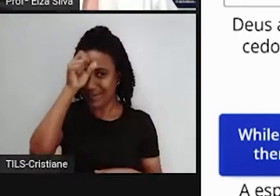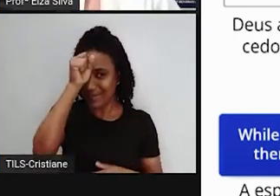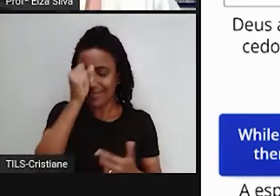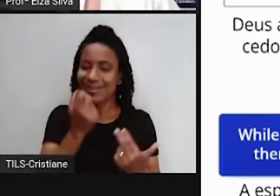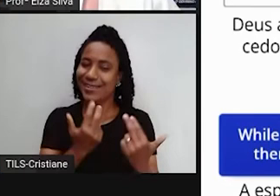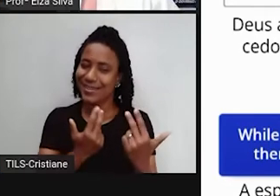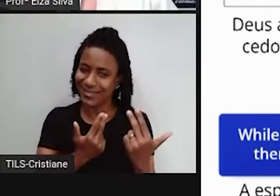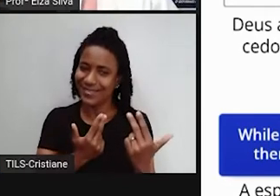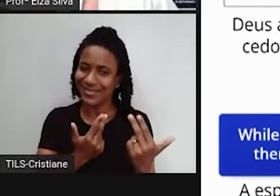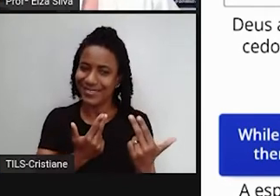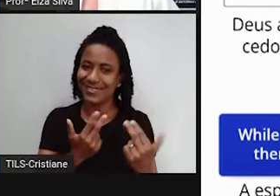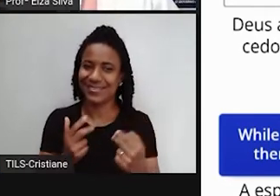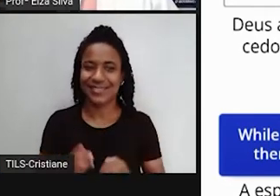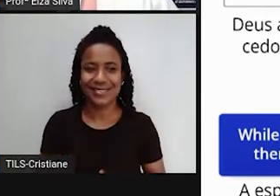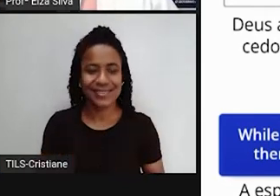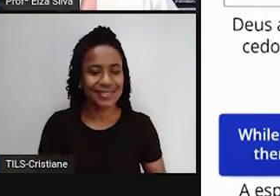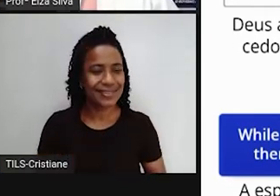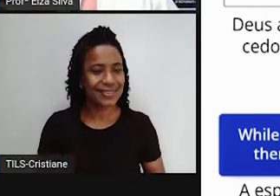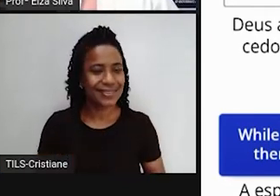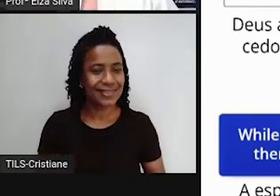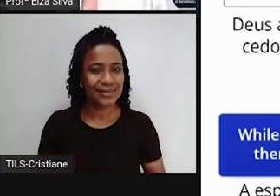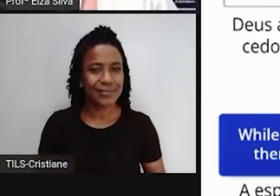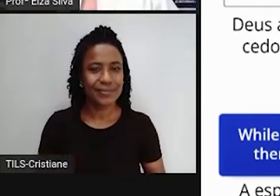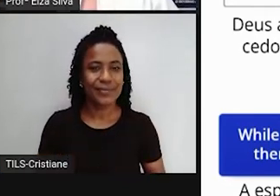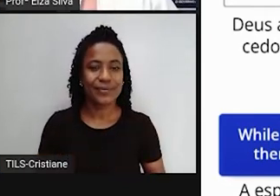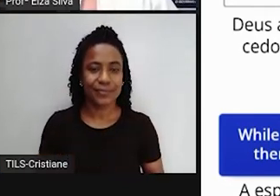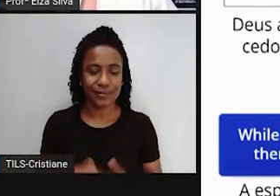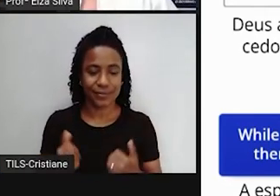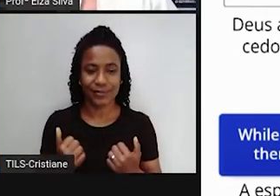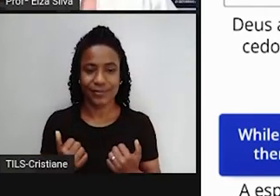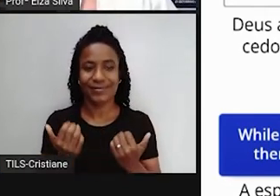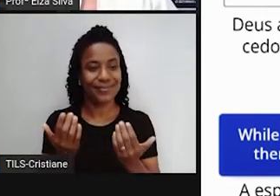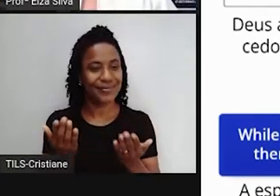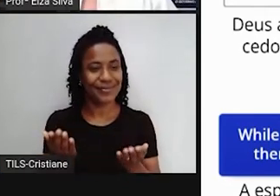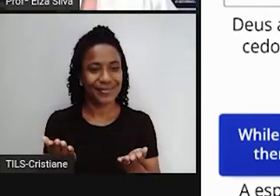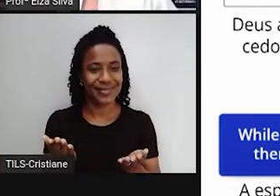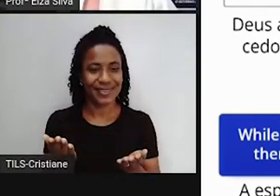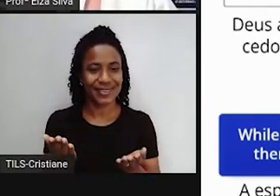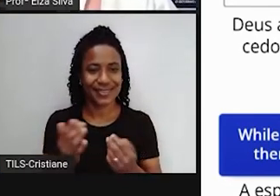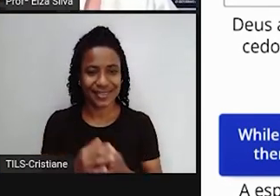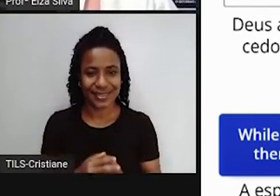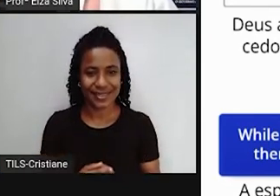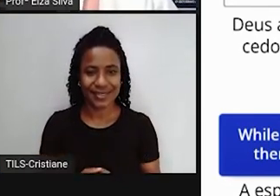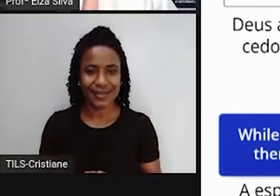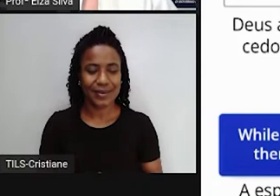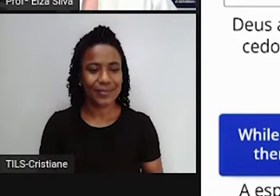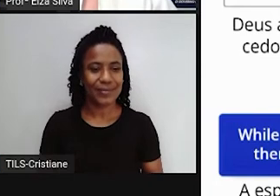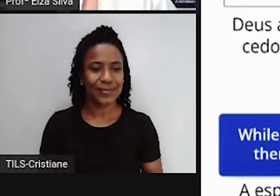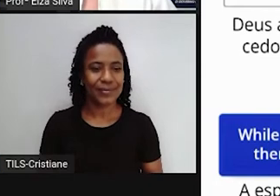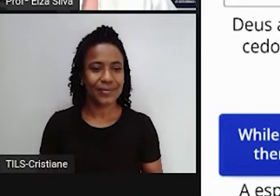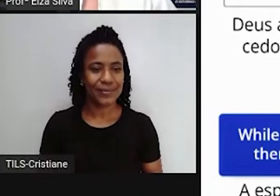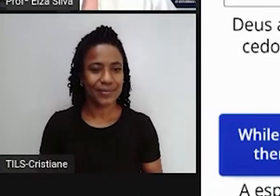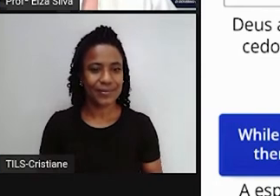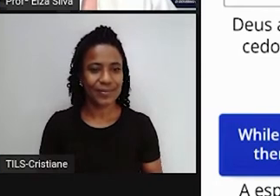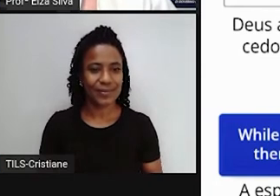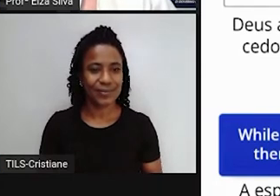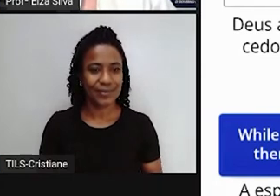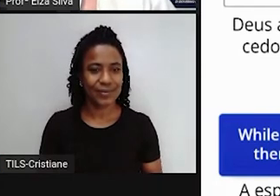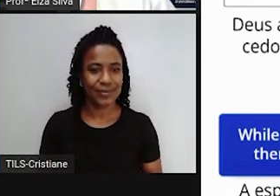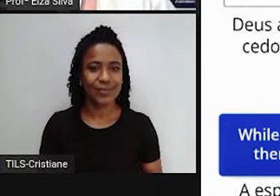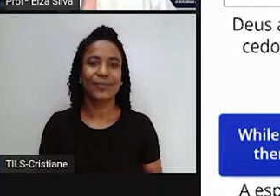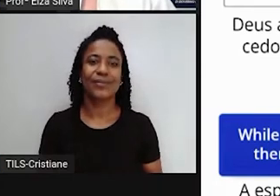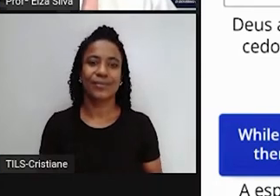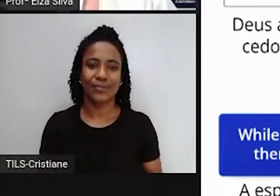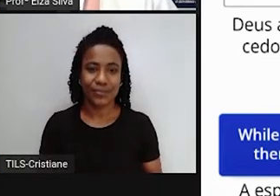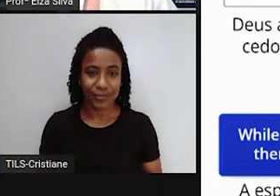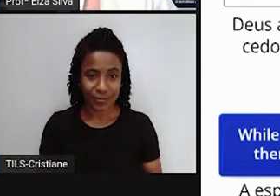também. Ok. A bless in disguise. A bless in disguise. Há